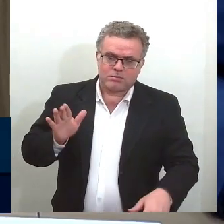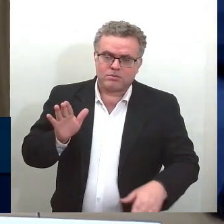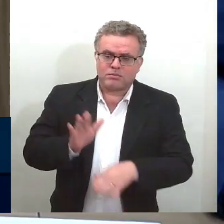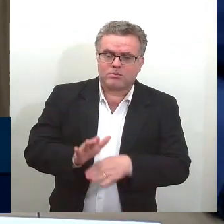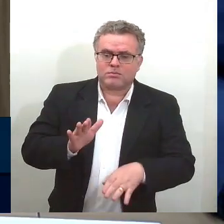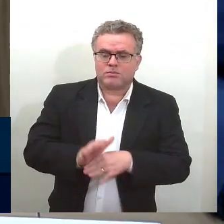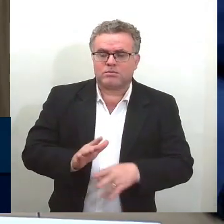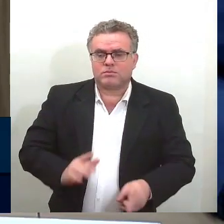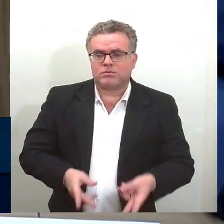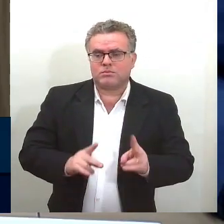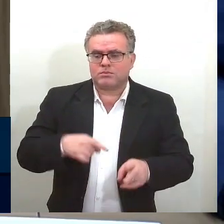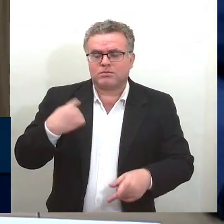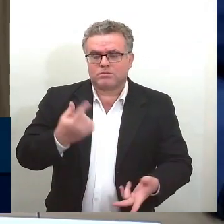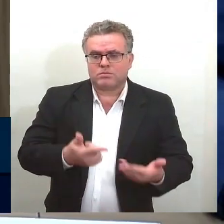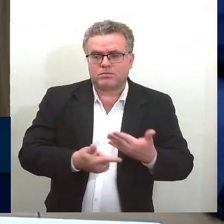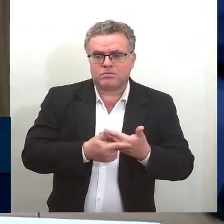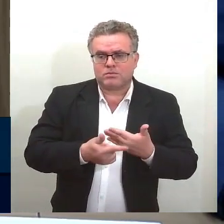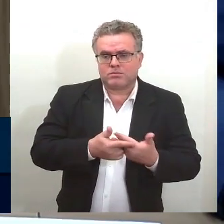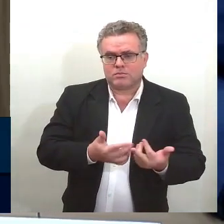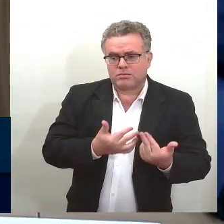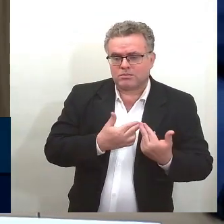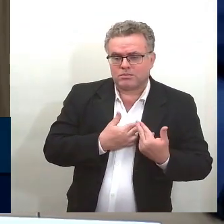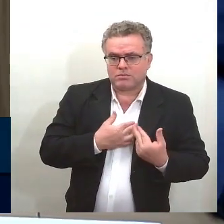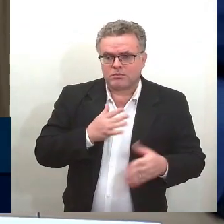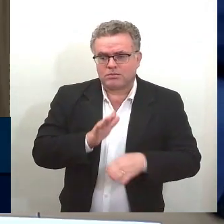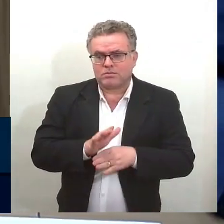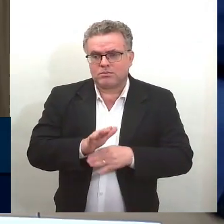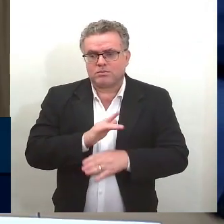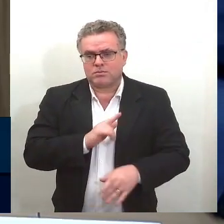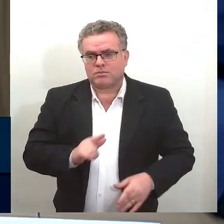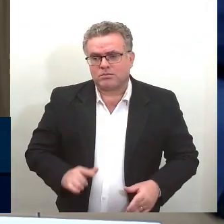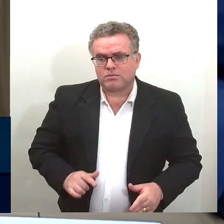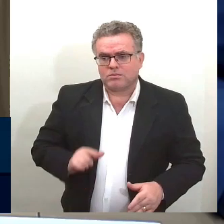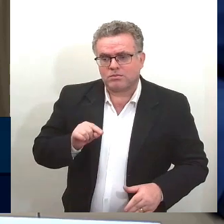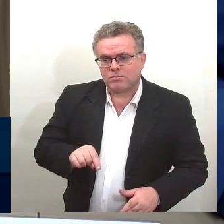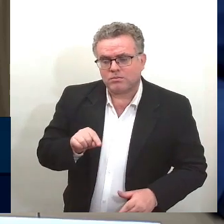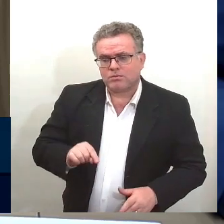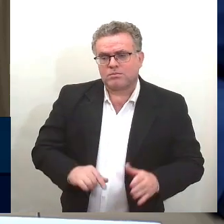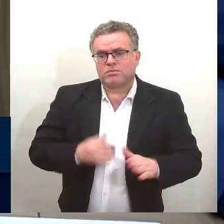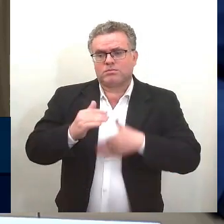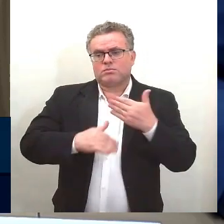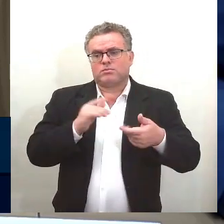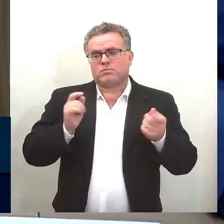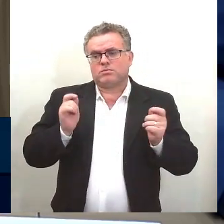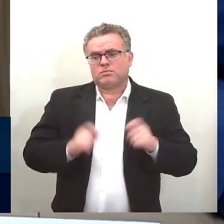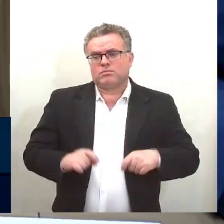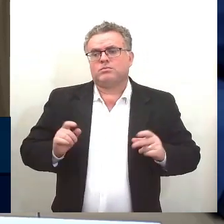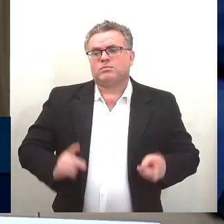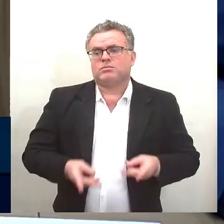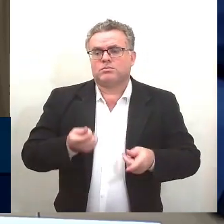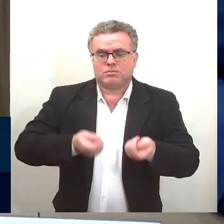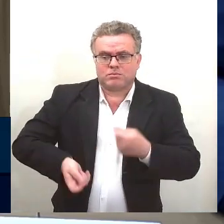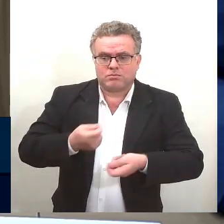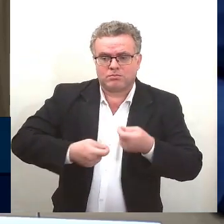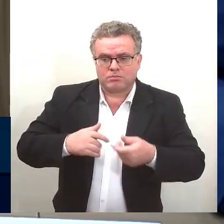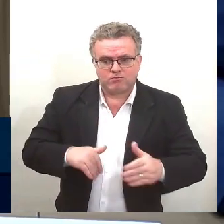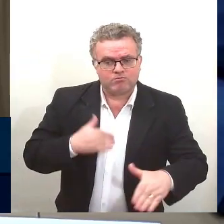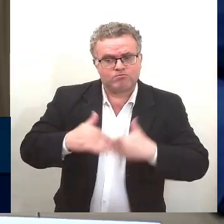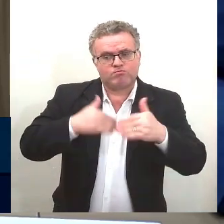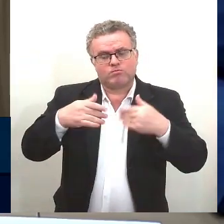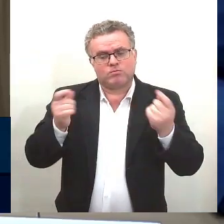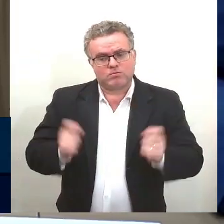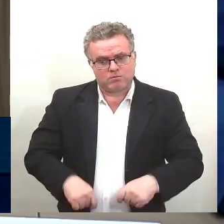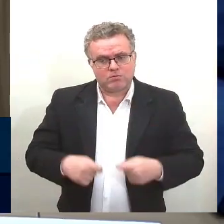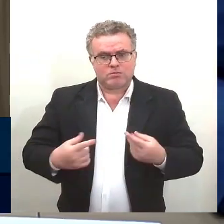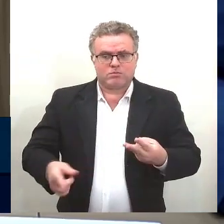ajudar o governo para que cada vez mais ele cresça, cada vez mais a economia cresça, para que cada vez mais ele caminhe bem.